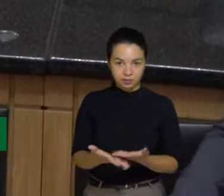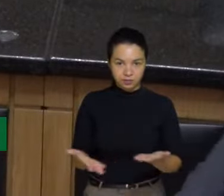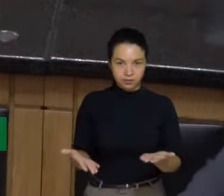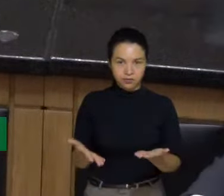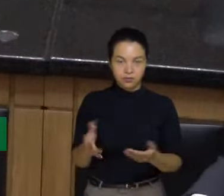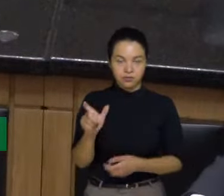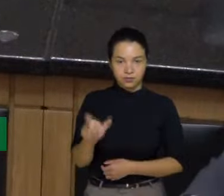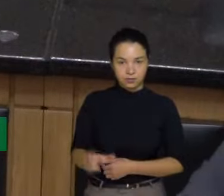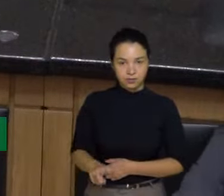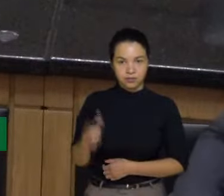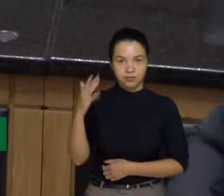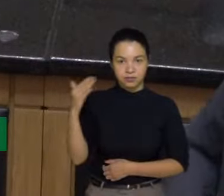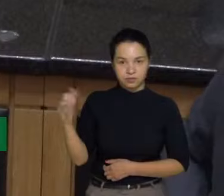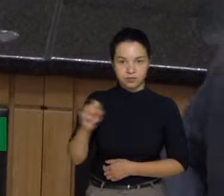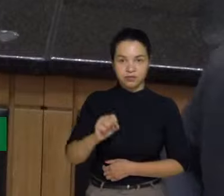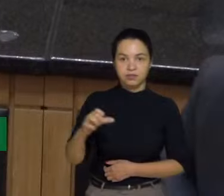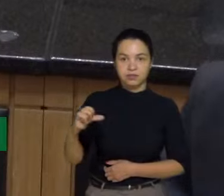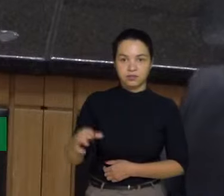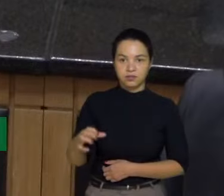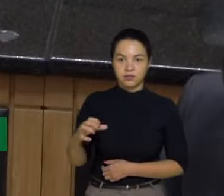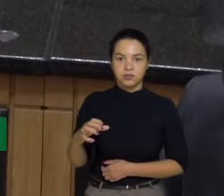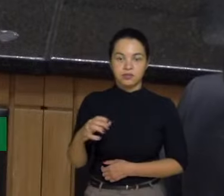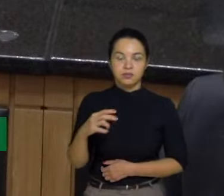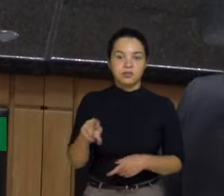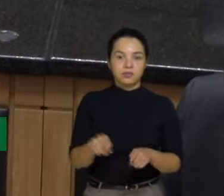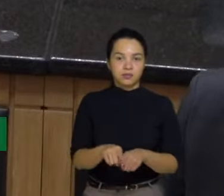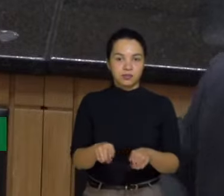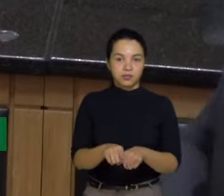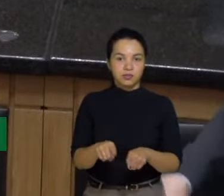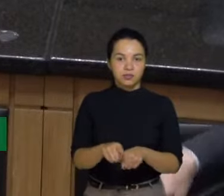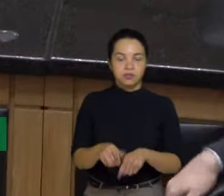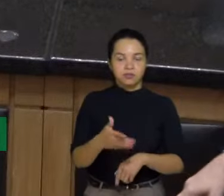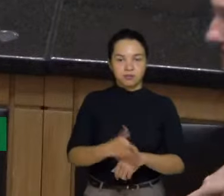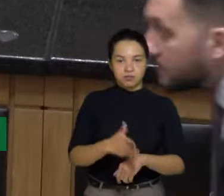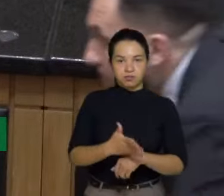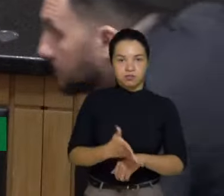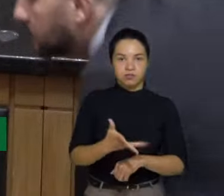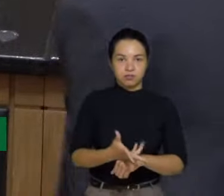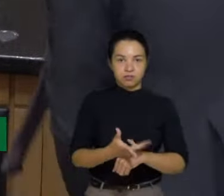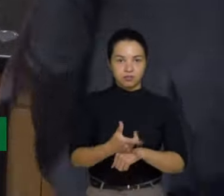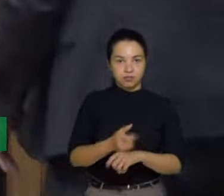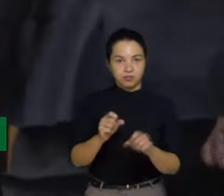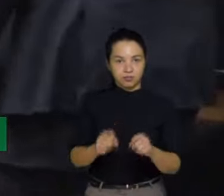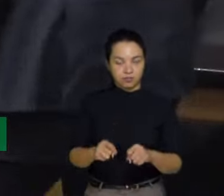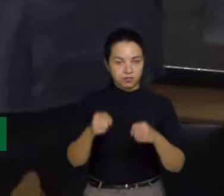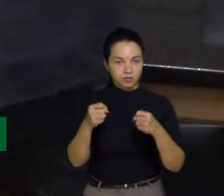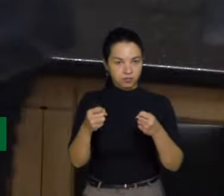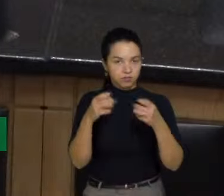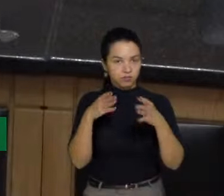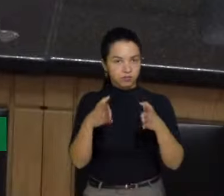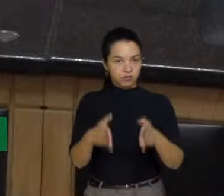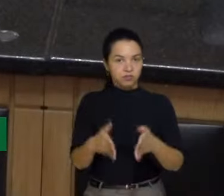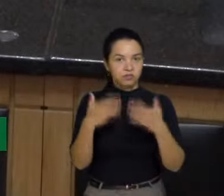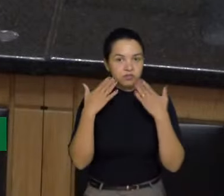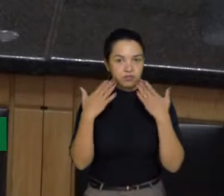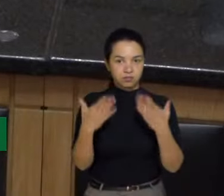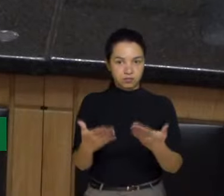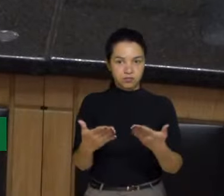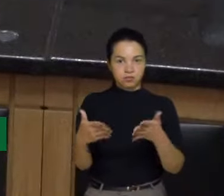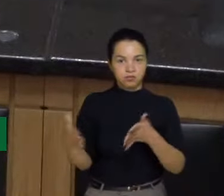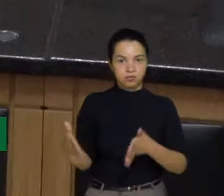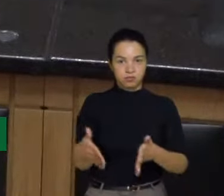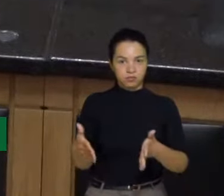essa personalidade catarinense que, pelo seu mérito, pelo seu talento, pela sua vocação, pela sua dedicação, demonstra, né, que o caminho